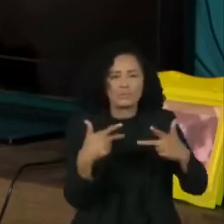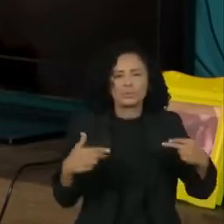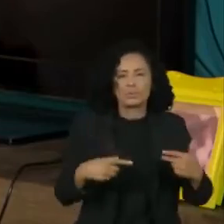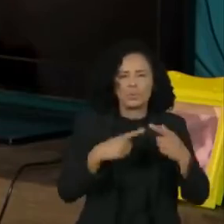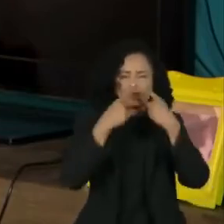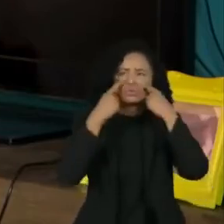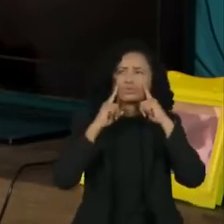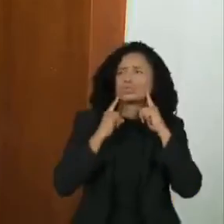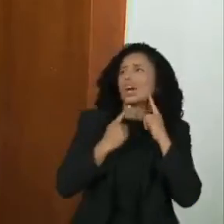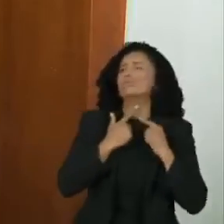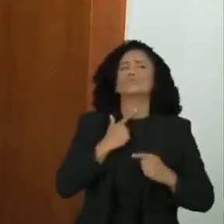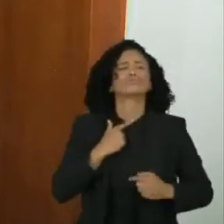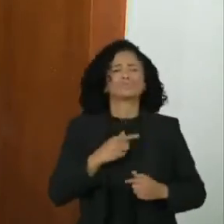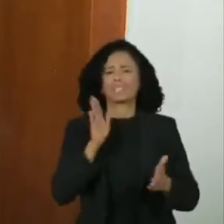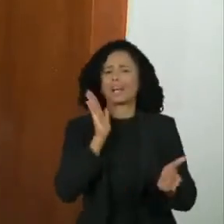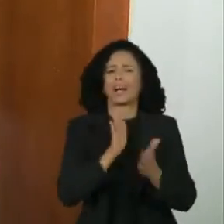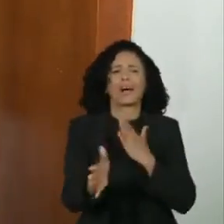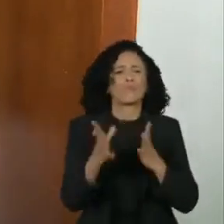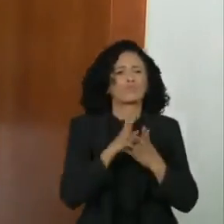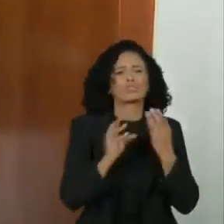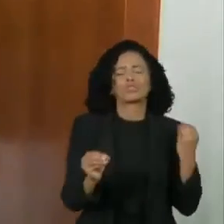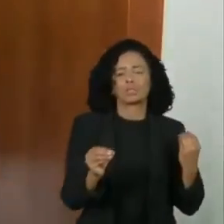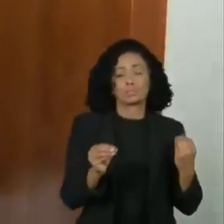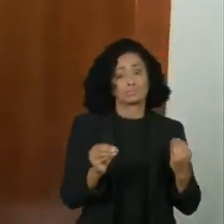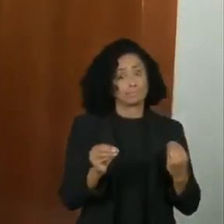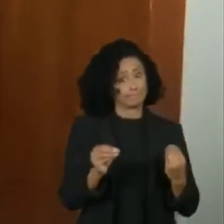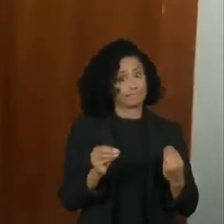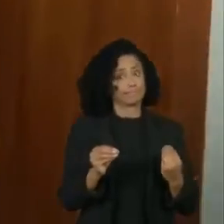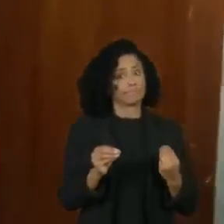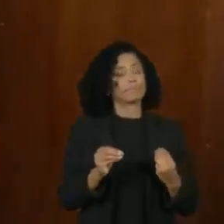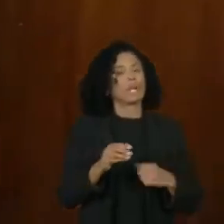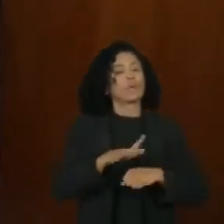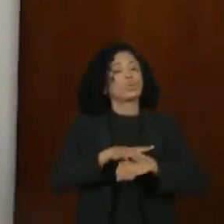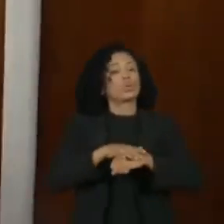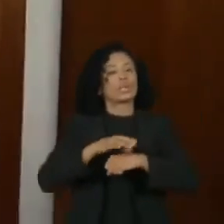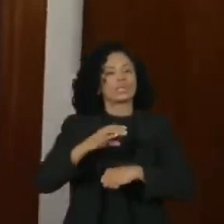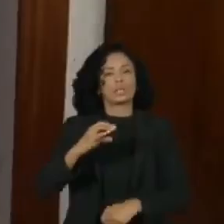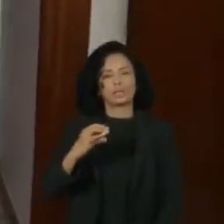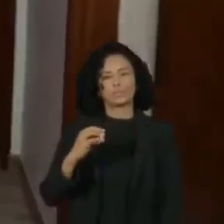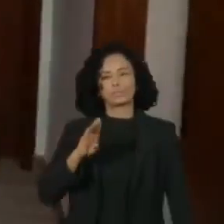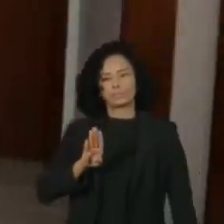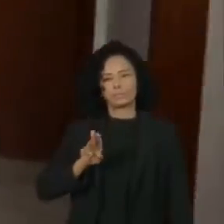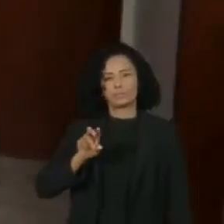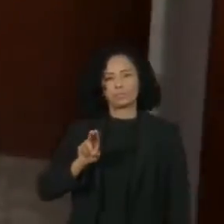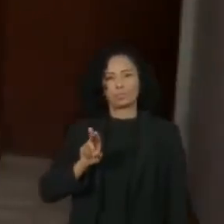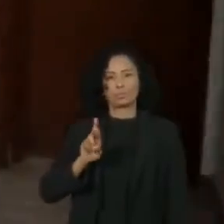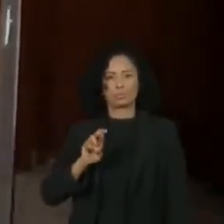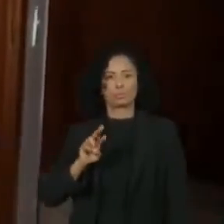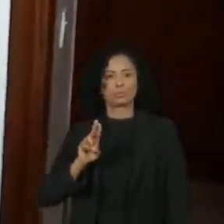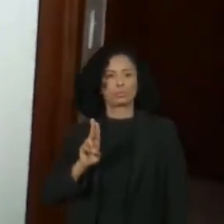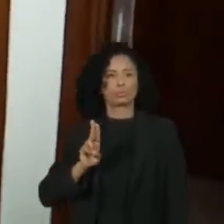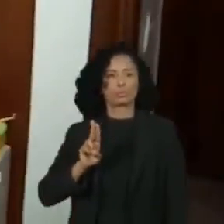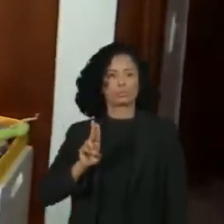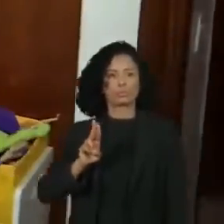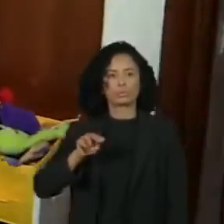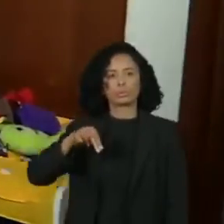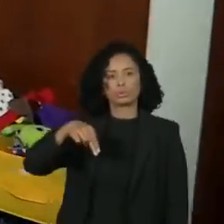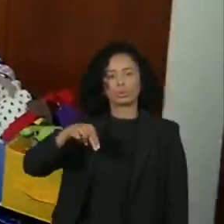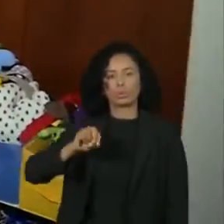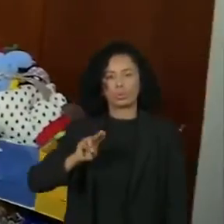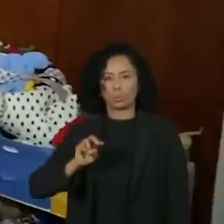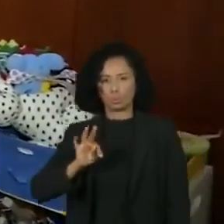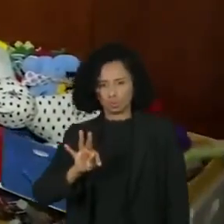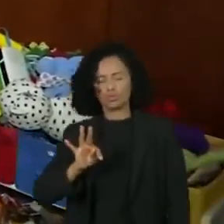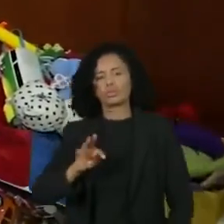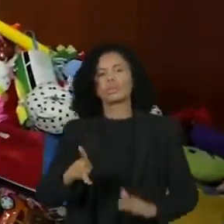chorar, vontade de sair correndo. Burnout parental pode ser o nome para esse conjunto de sintomas. Um estudo feito pela